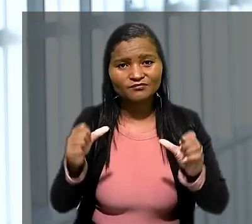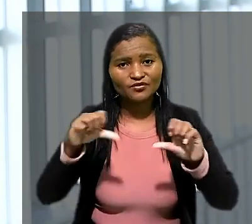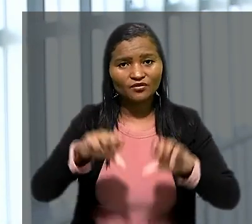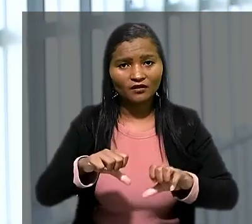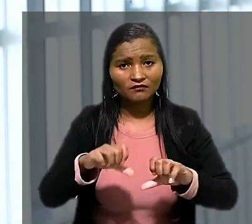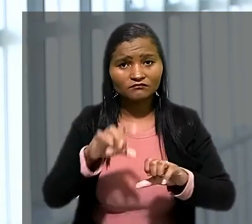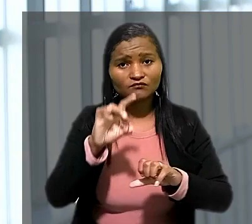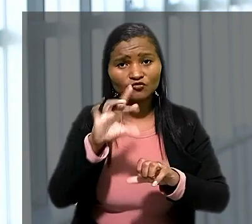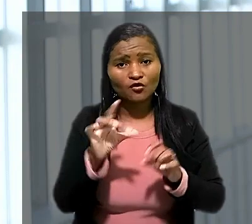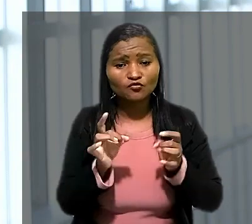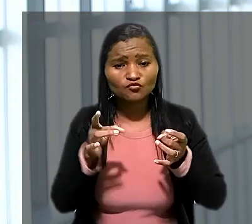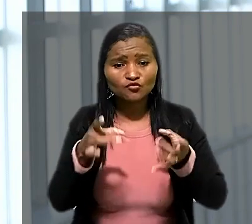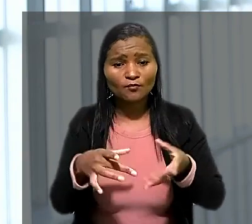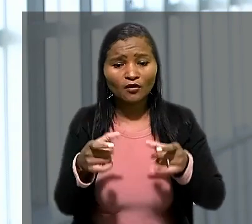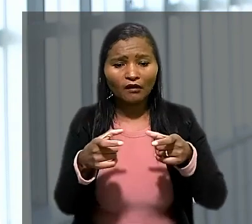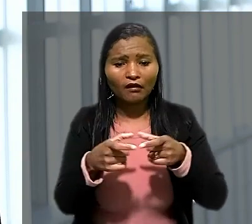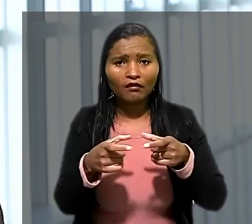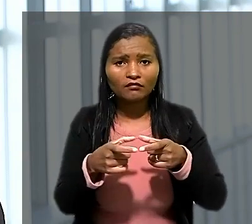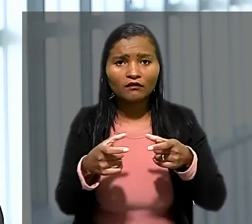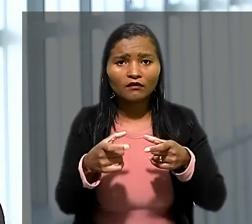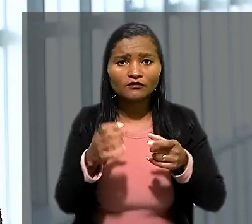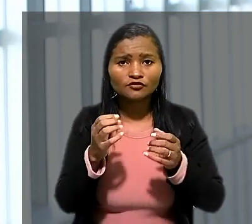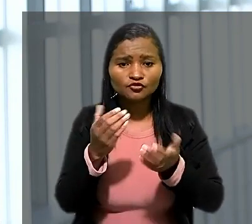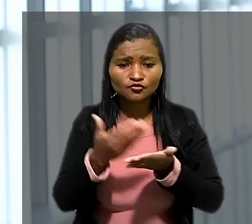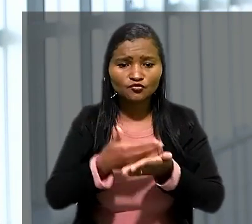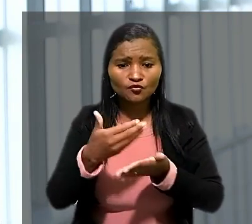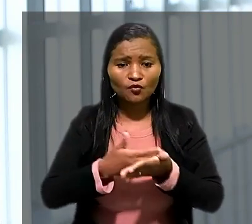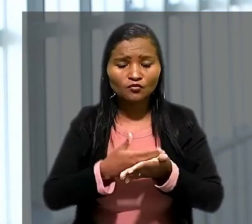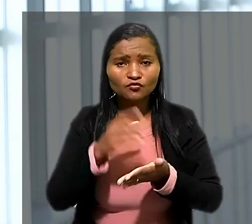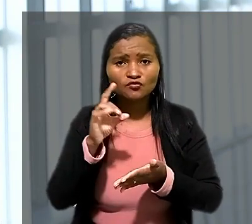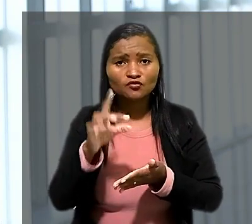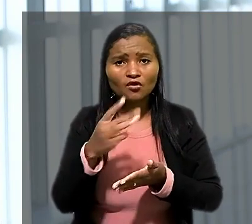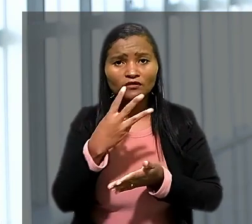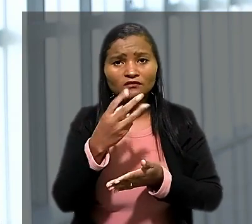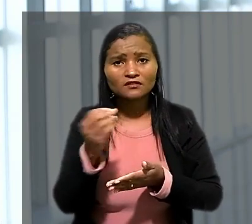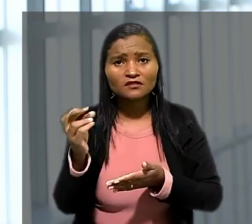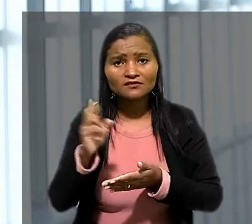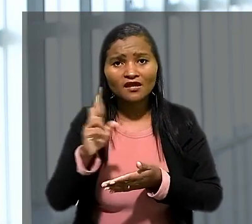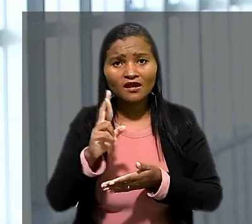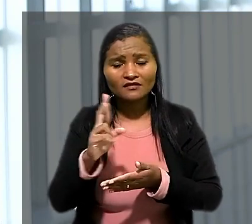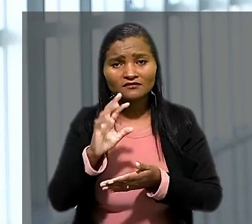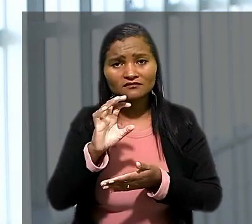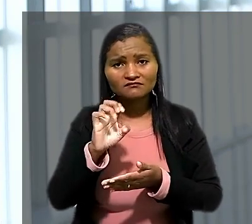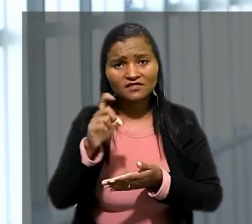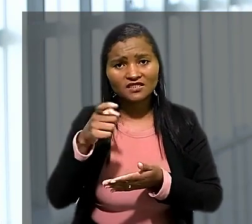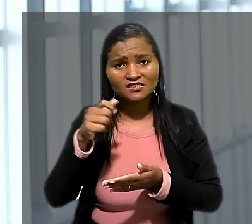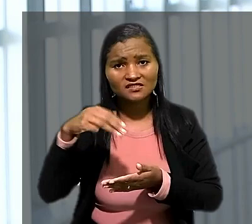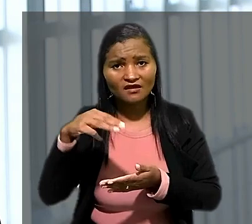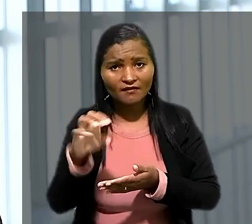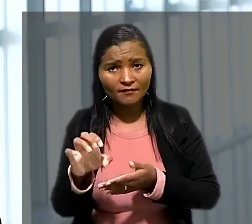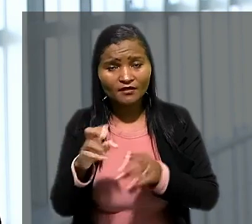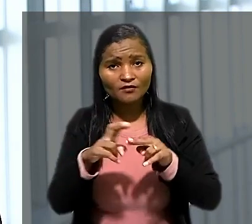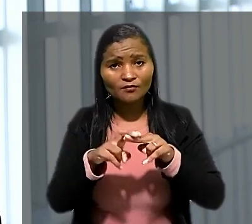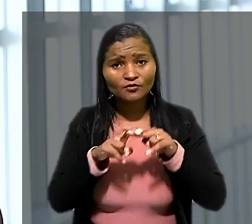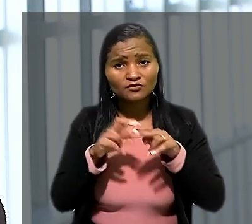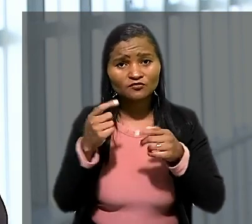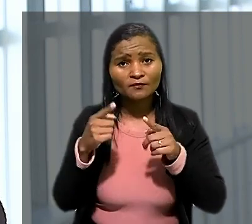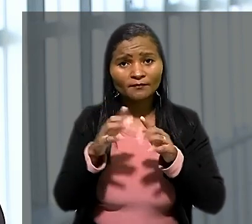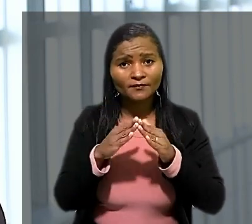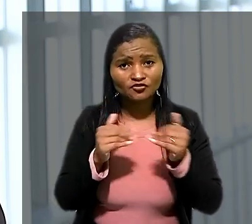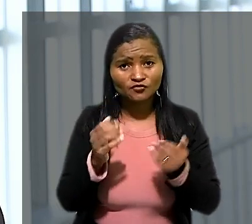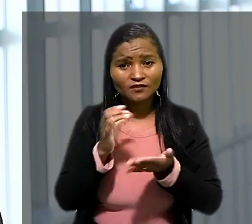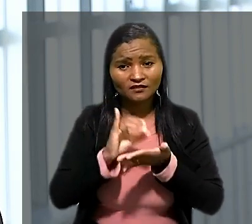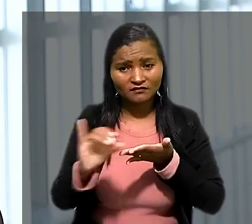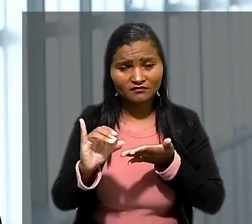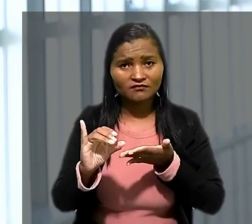tempo, restando apenas uma carteira de desconto que dá direito a R$ 300 de exames. Por isso, pediu indenização por danos morais e